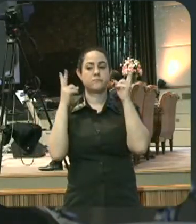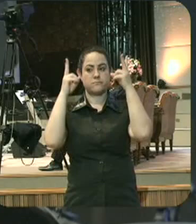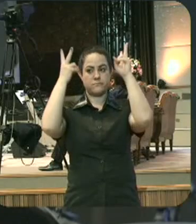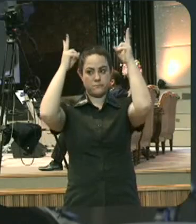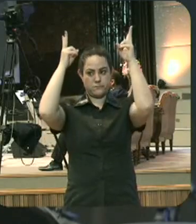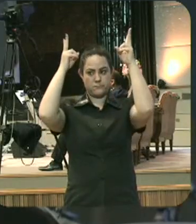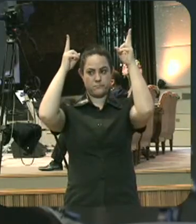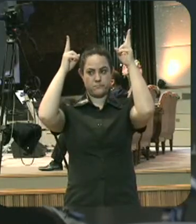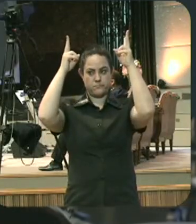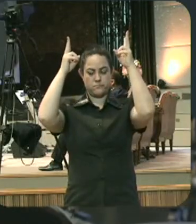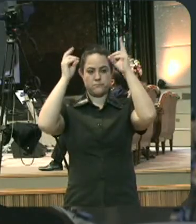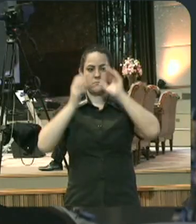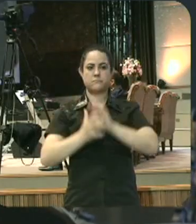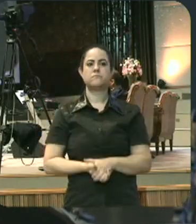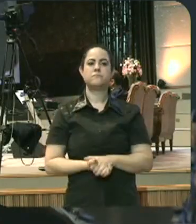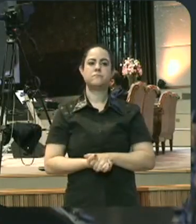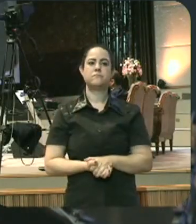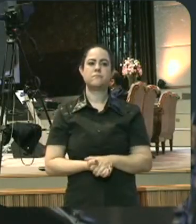vitórias.